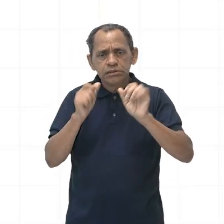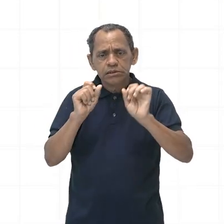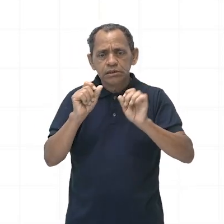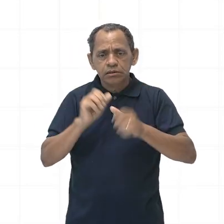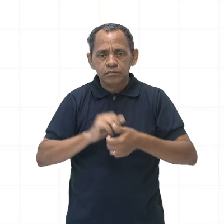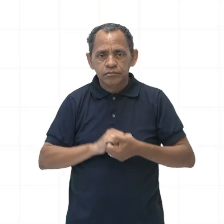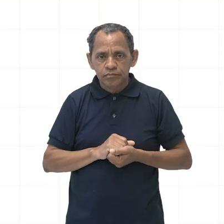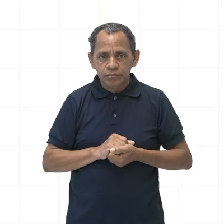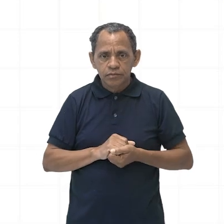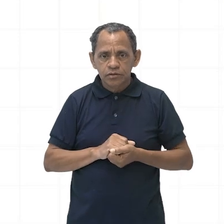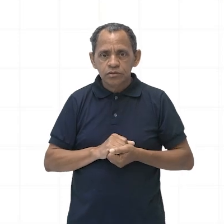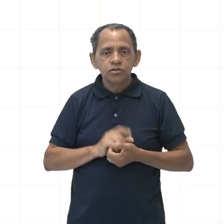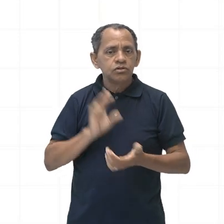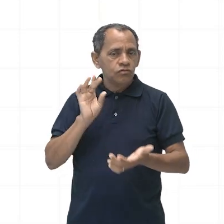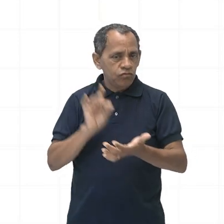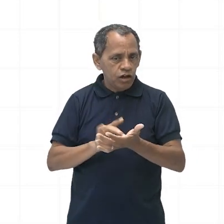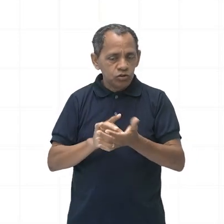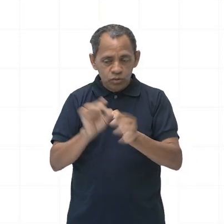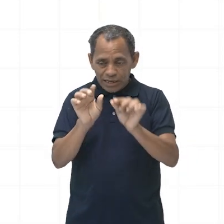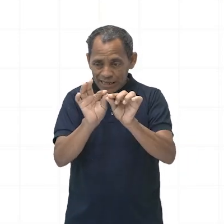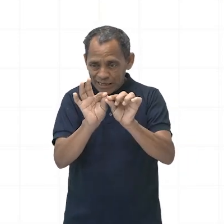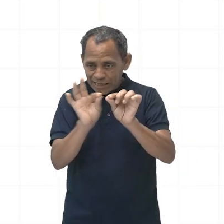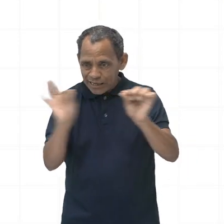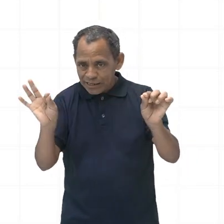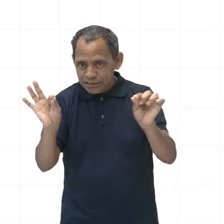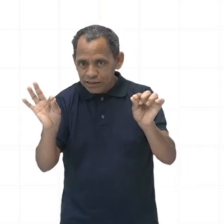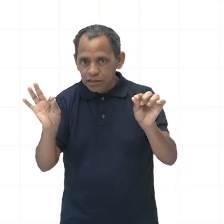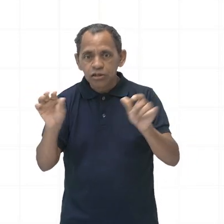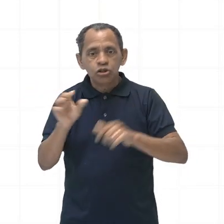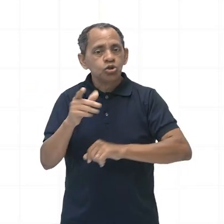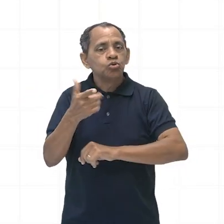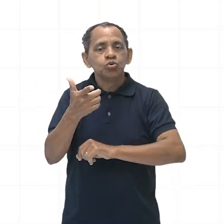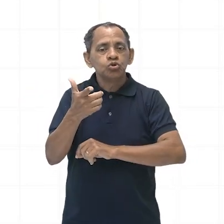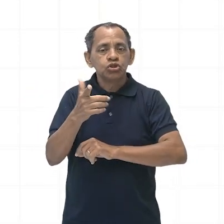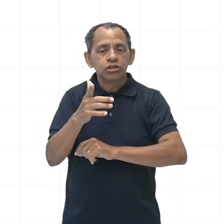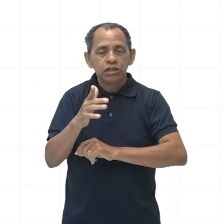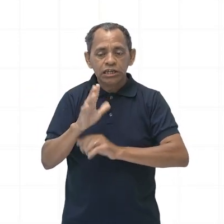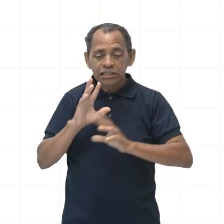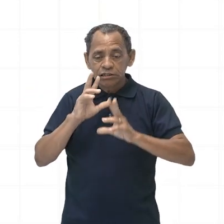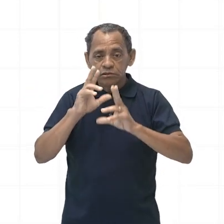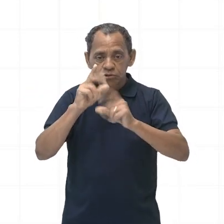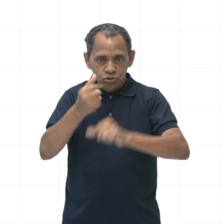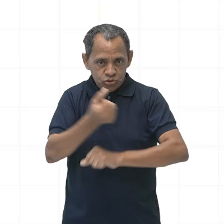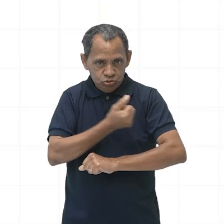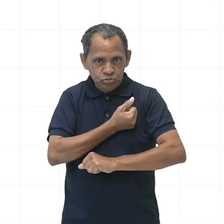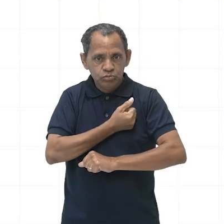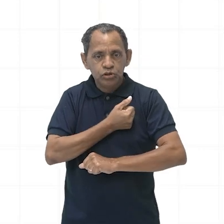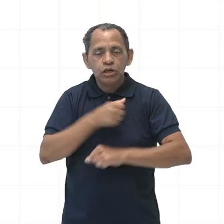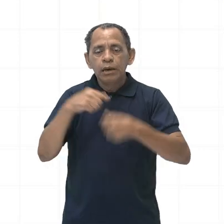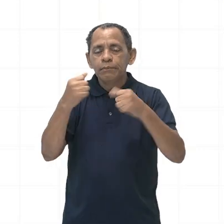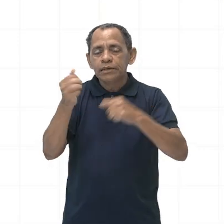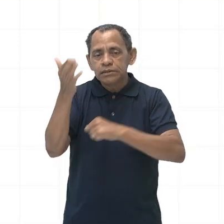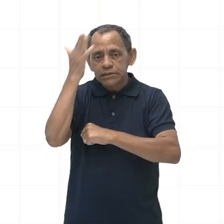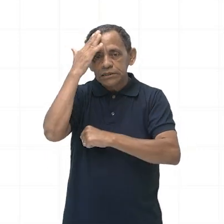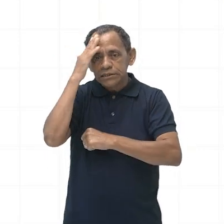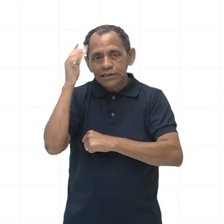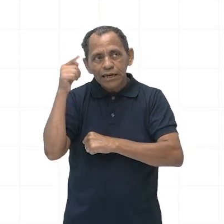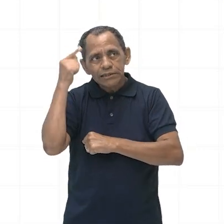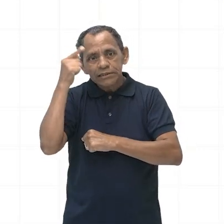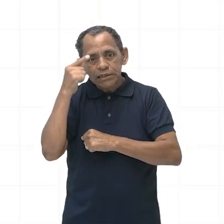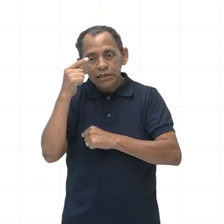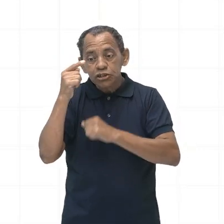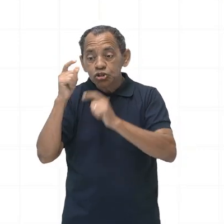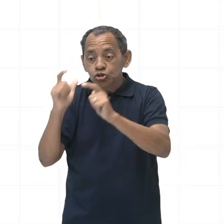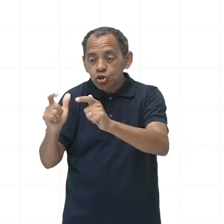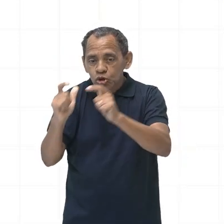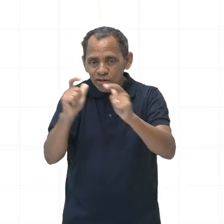que apesar da reta não estar com todos os números, eu tenho que entender essa ideia de